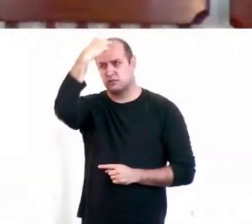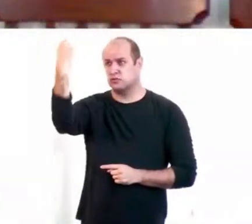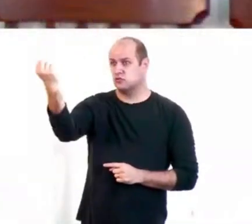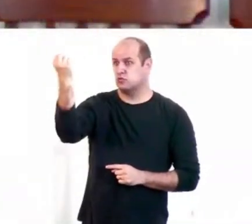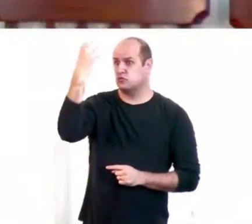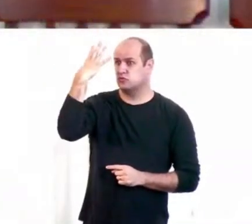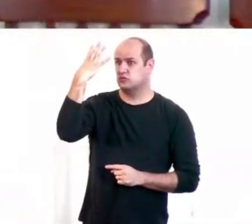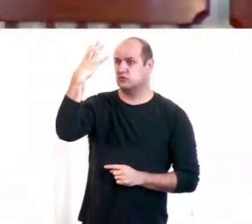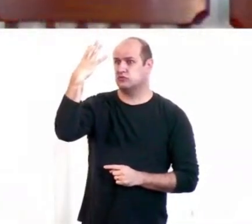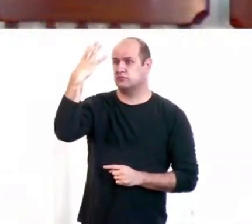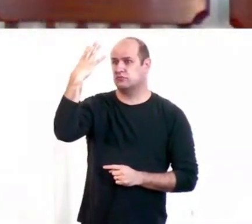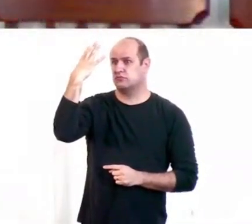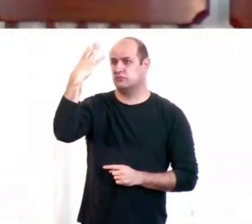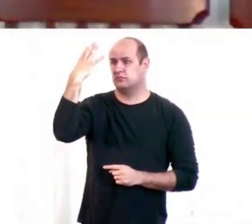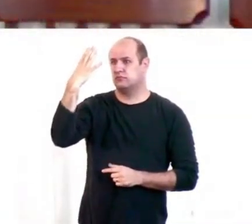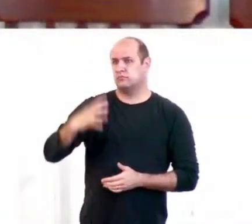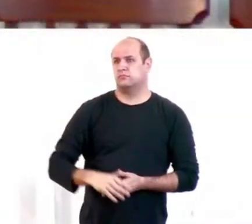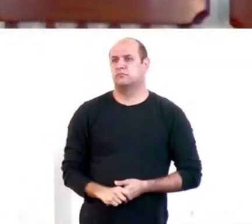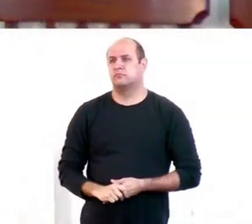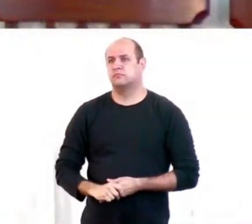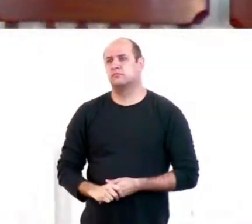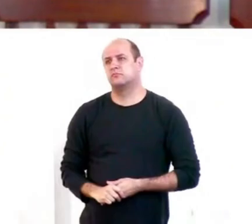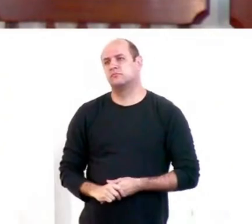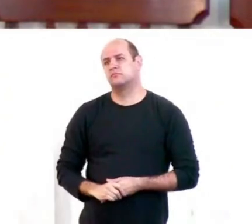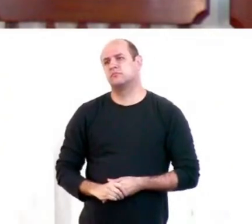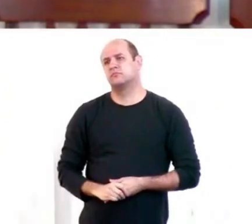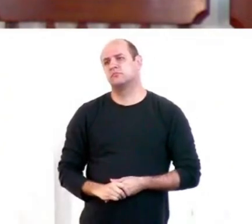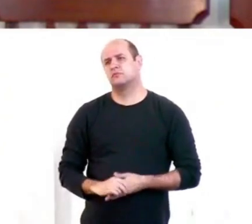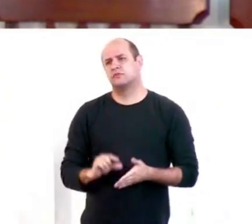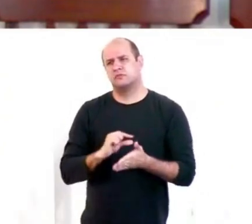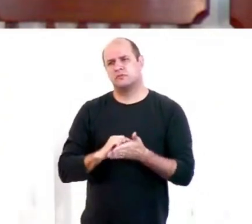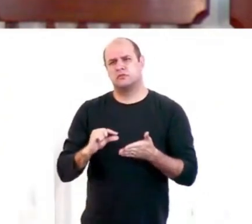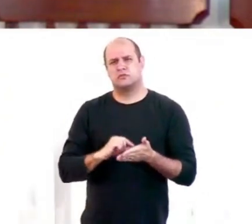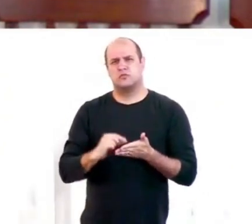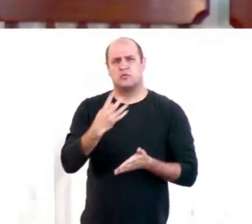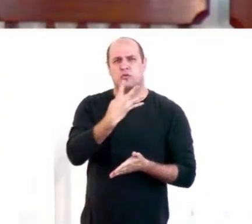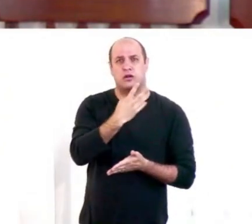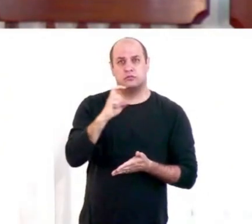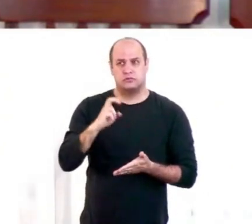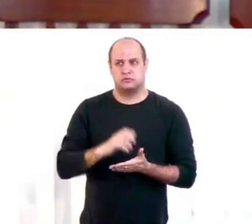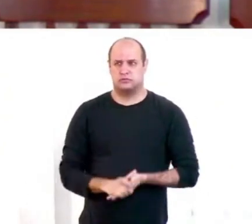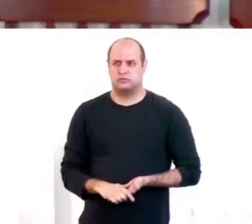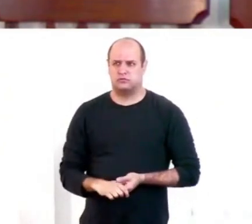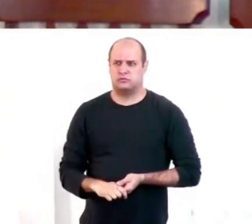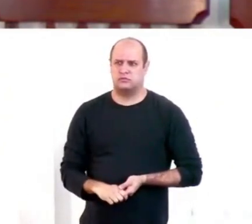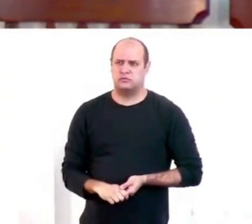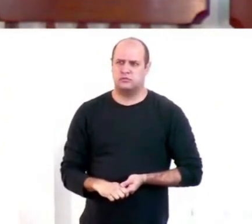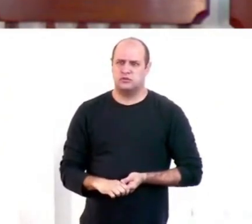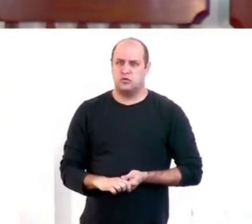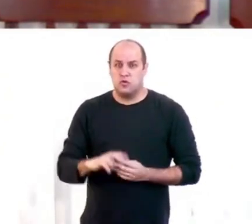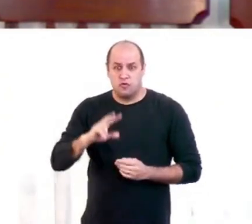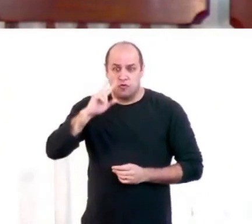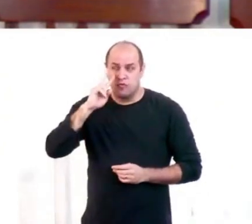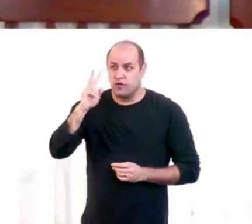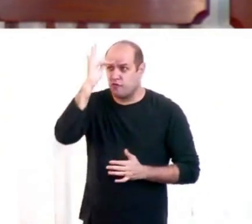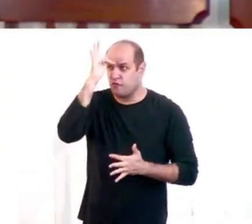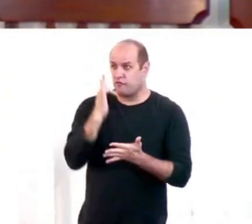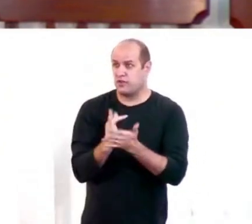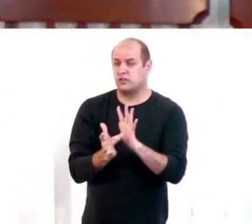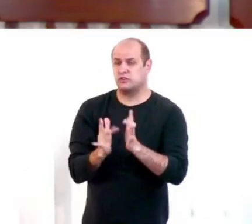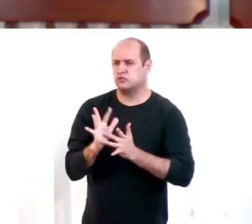luz. Versos 4 e 5. Desde que ouvimos da vossa fé em Cristo Jesus e do